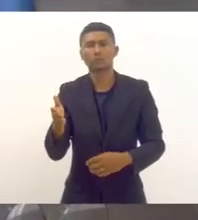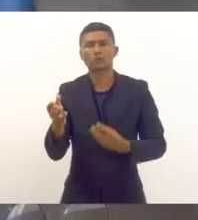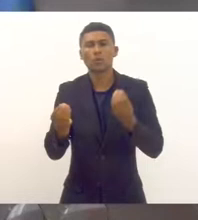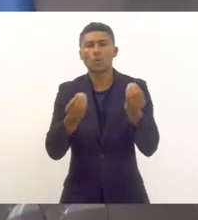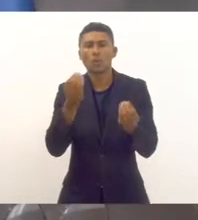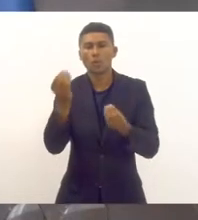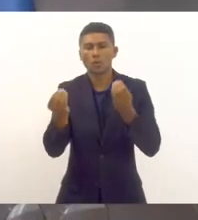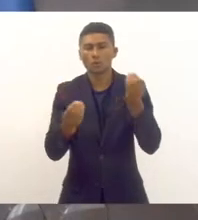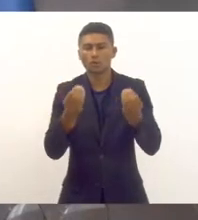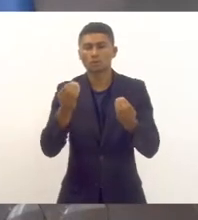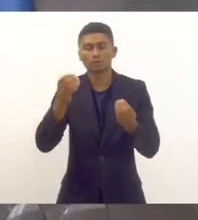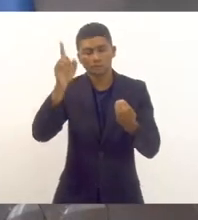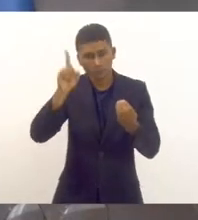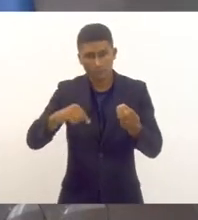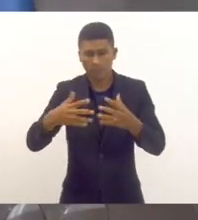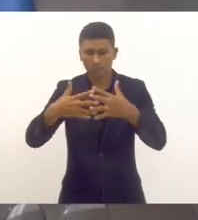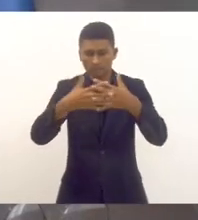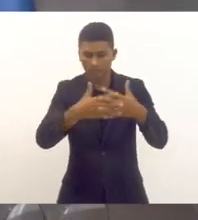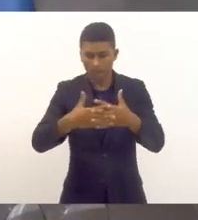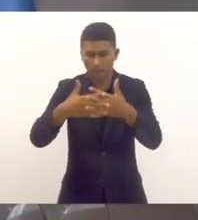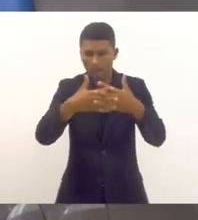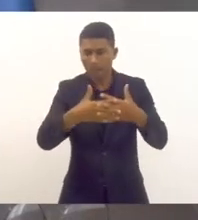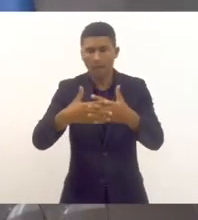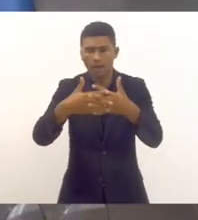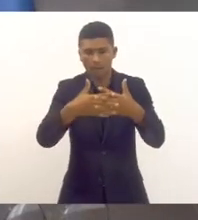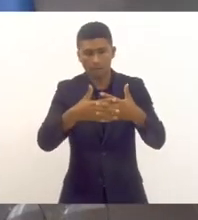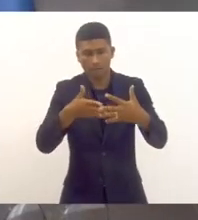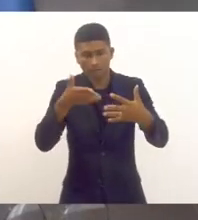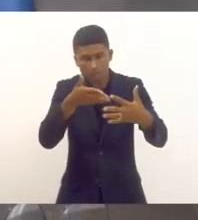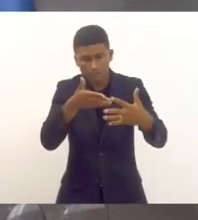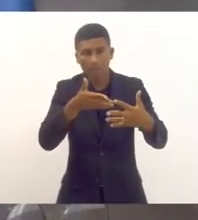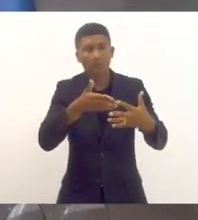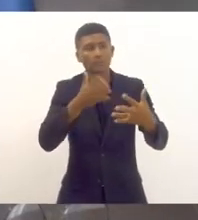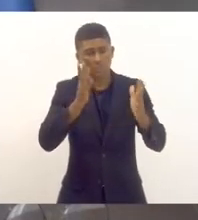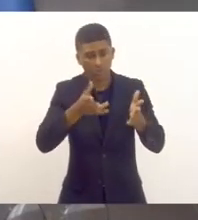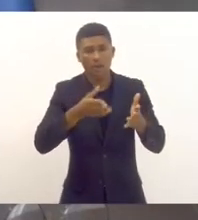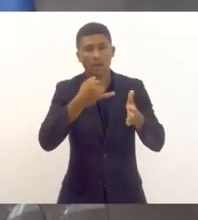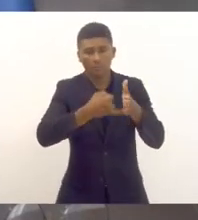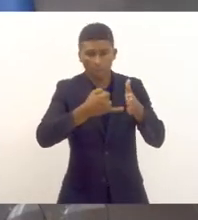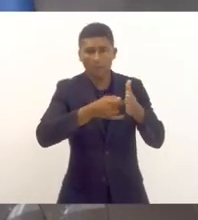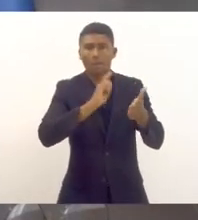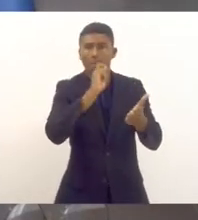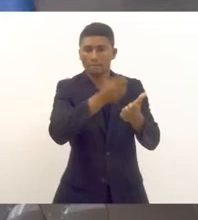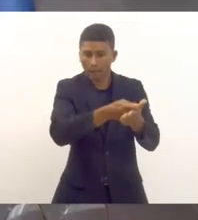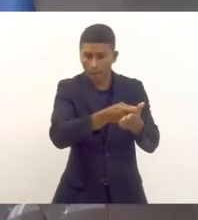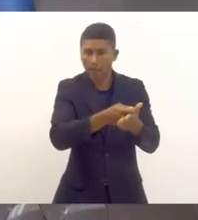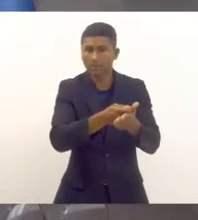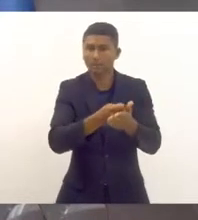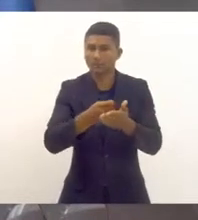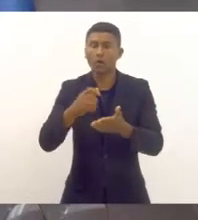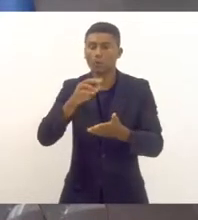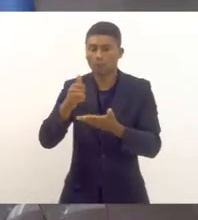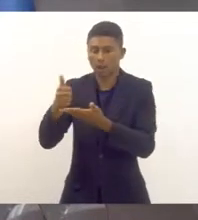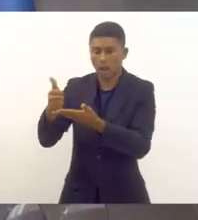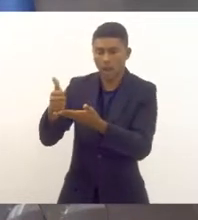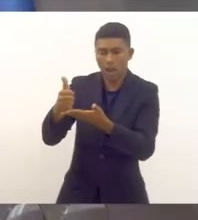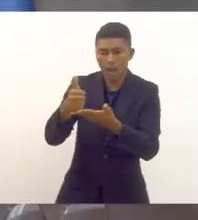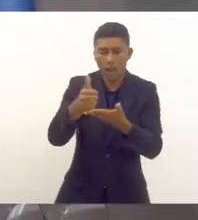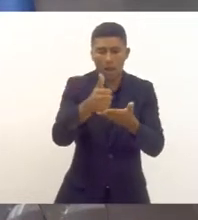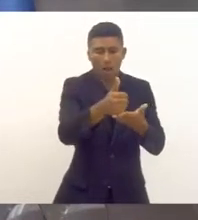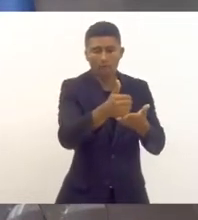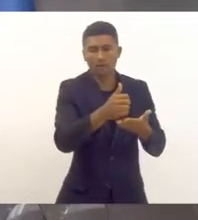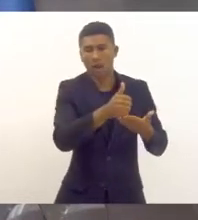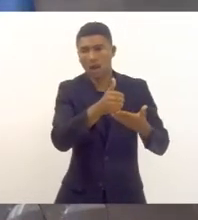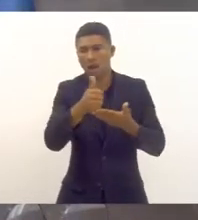vai através de uma carreta que já paga o IPVA. Então, é bitributado, no meu entender. Queria